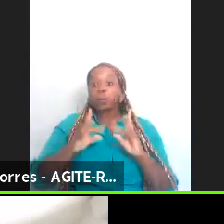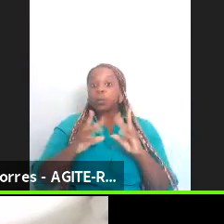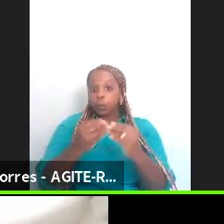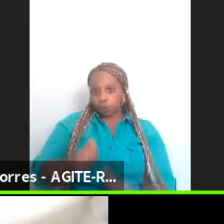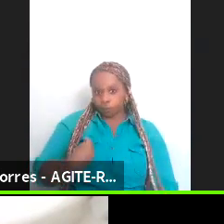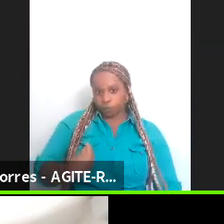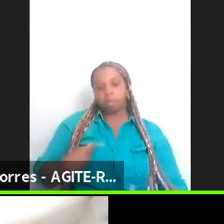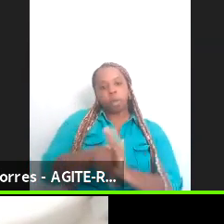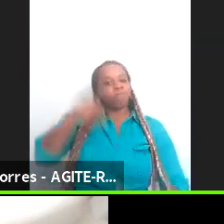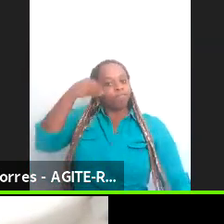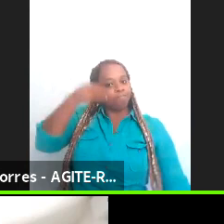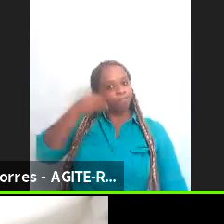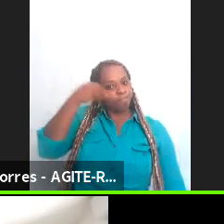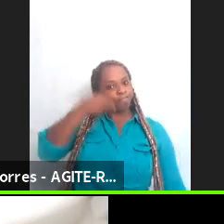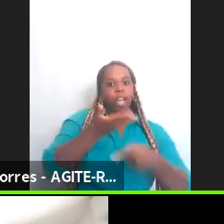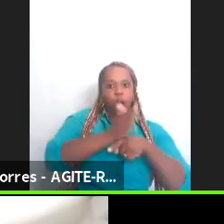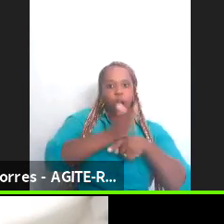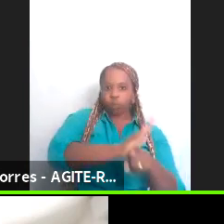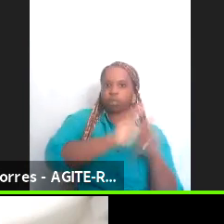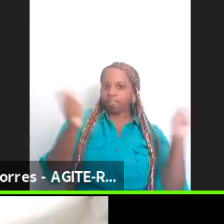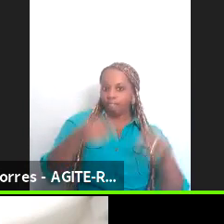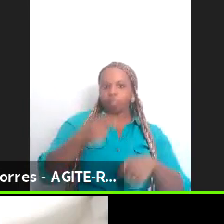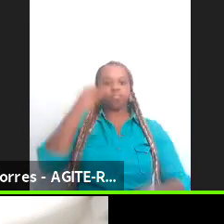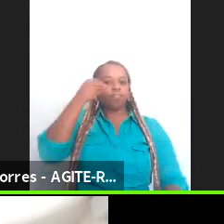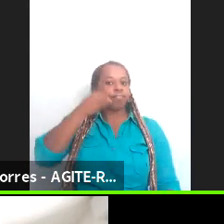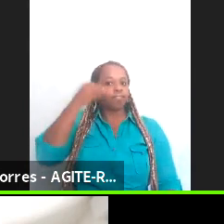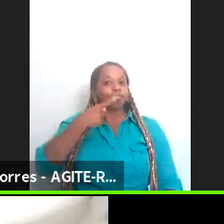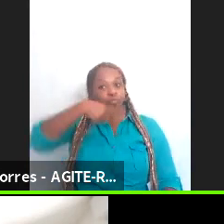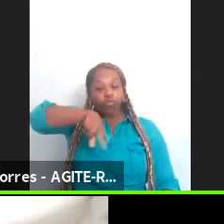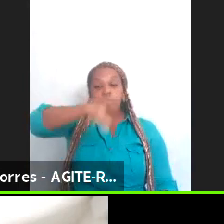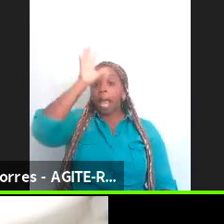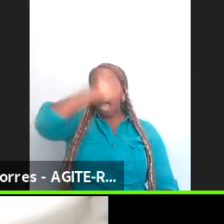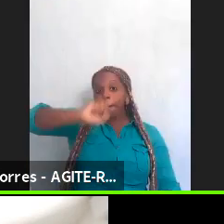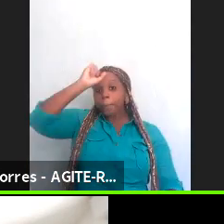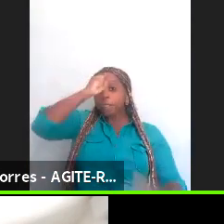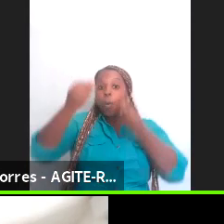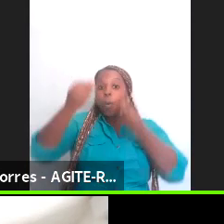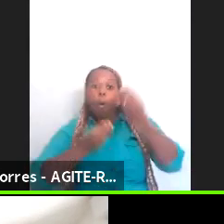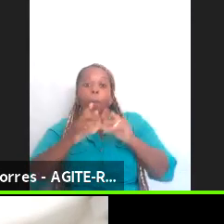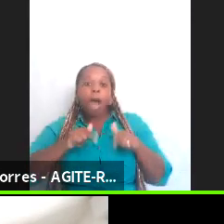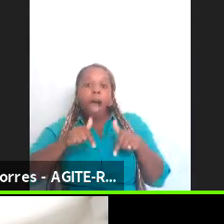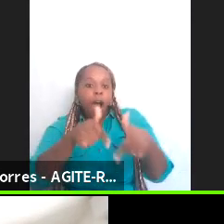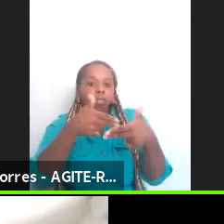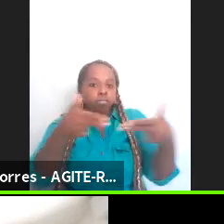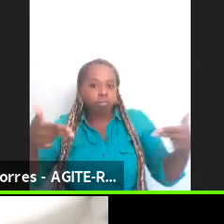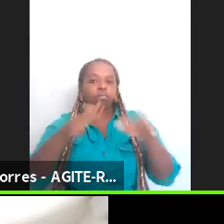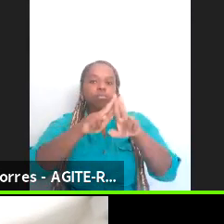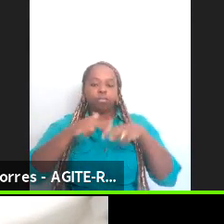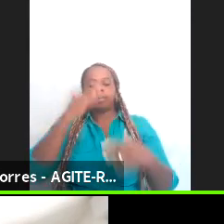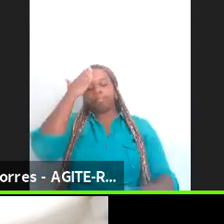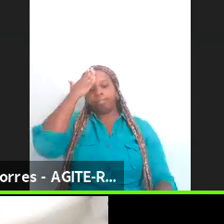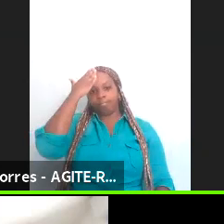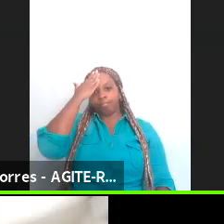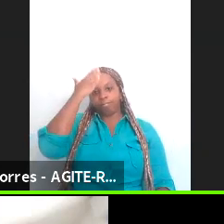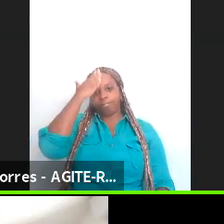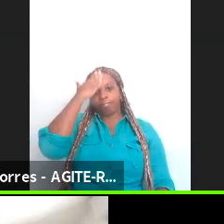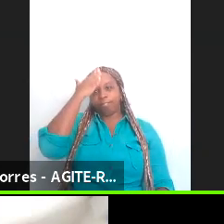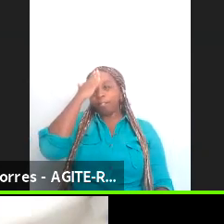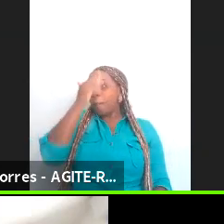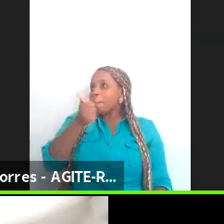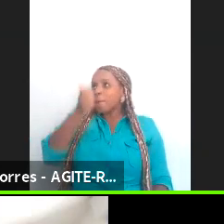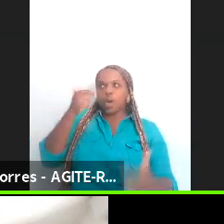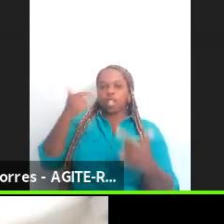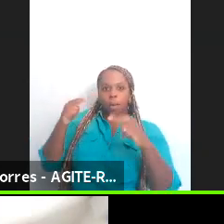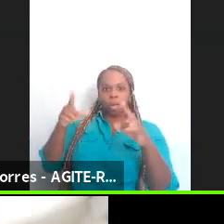a experiência ajuda muito nisso, a gente aprende a lidar com essas coisas. Eu sei que eu fiz o meu melhor trabalho